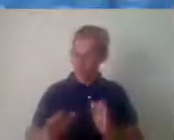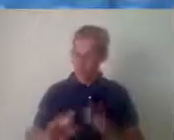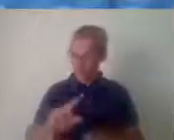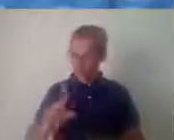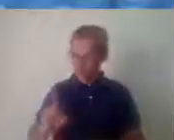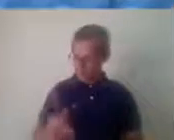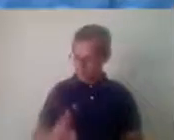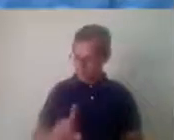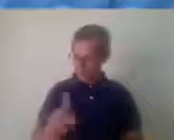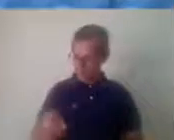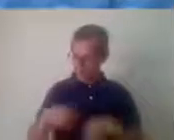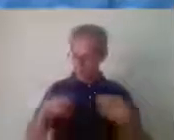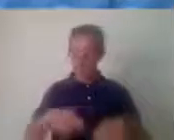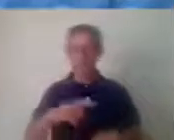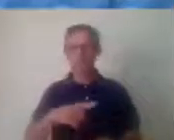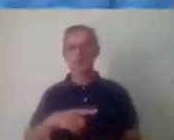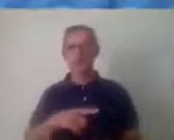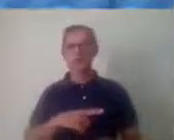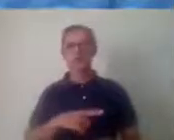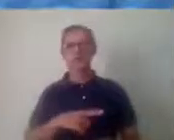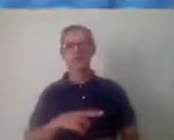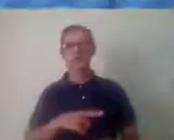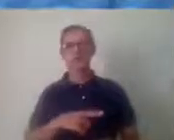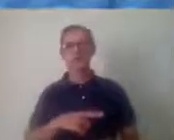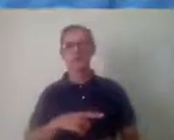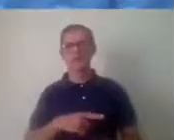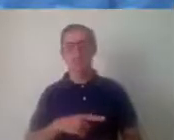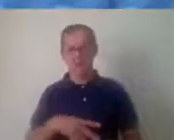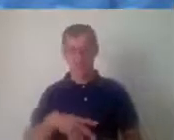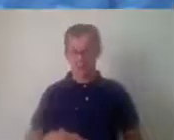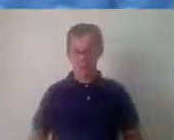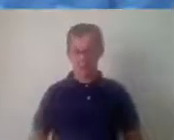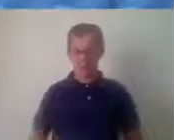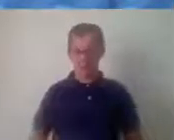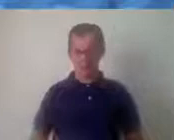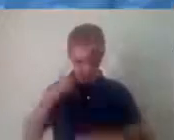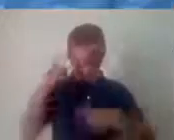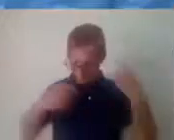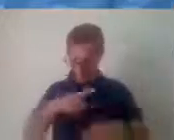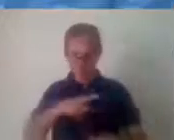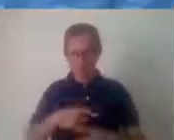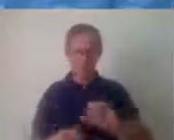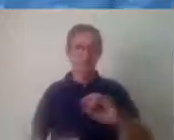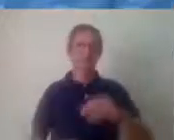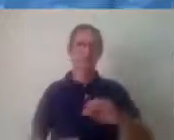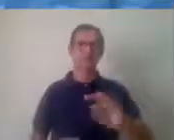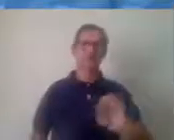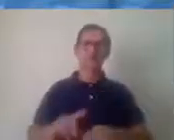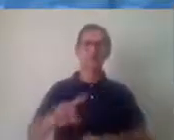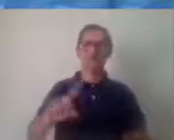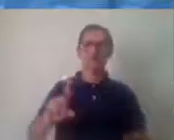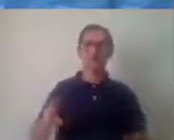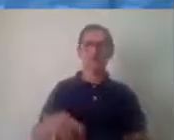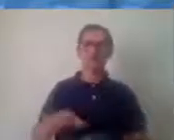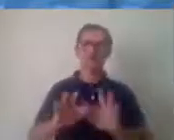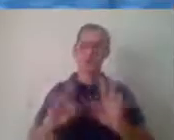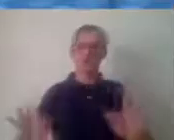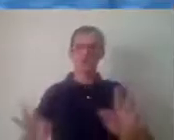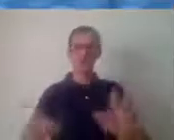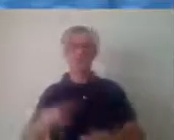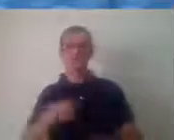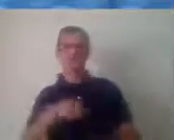você não precisa se apegar a isso. O que você precisa lembrar? Se eu tenho um limite de integração, que é uma função,